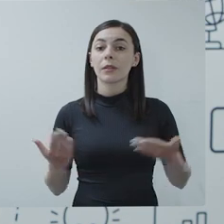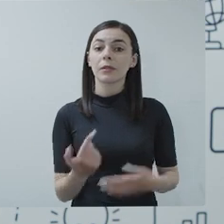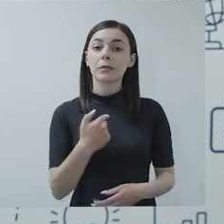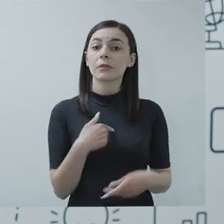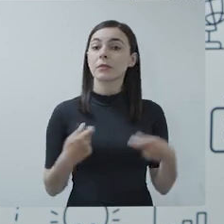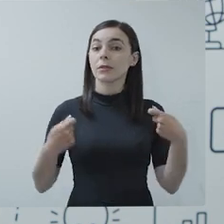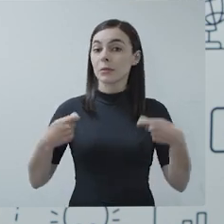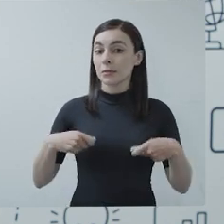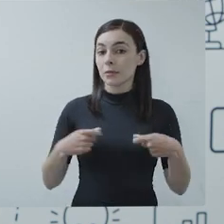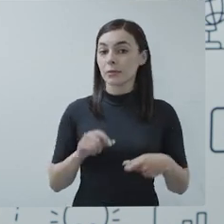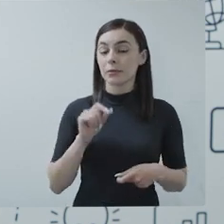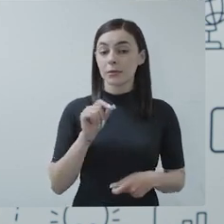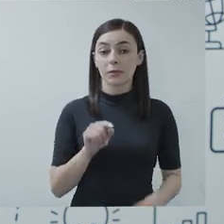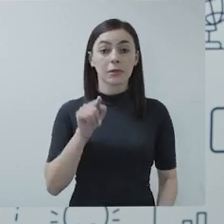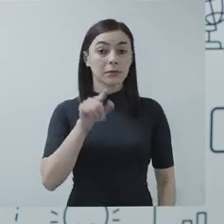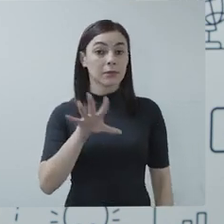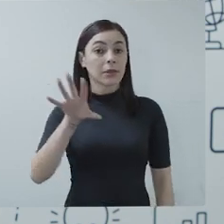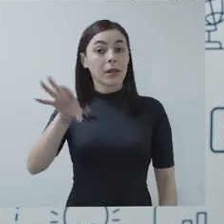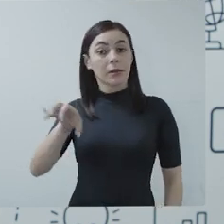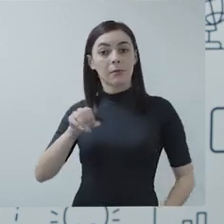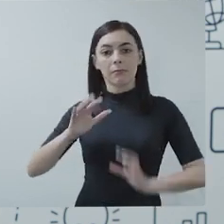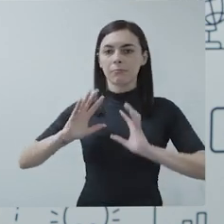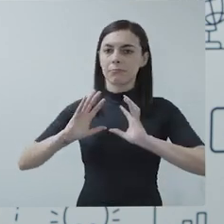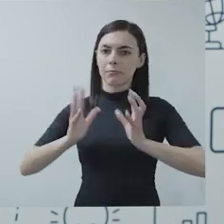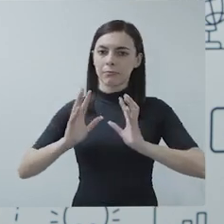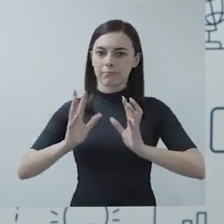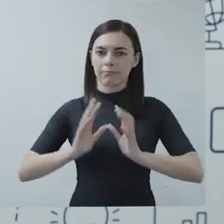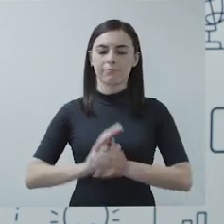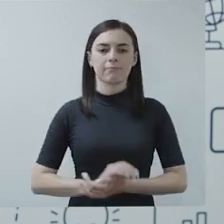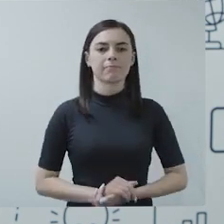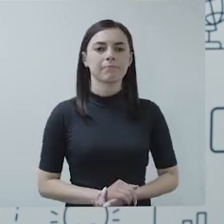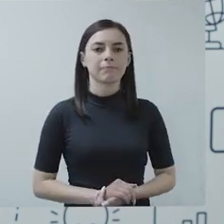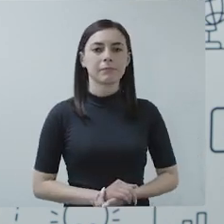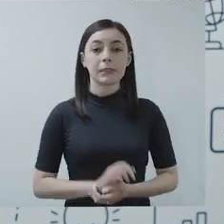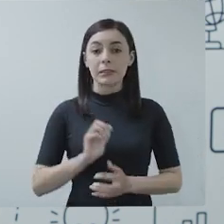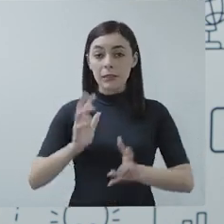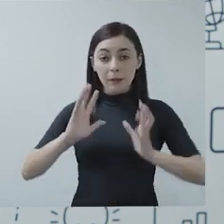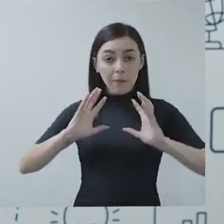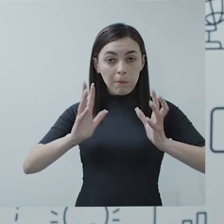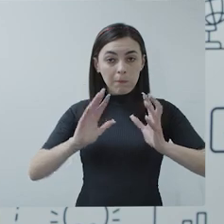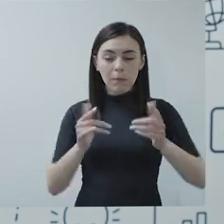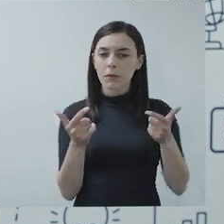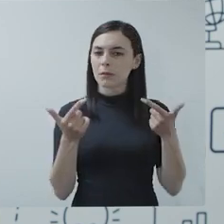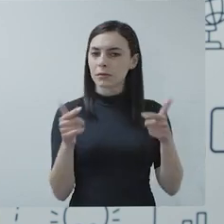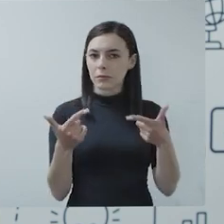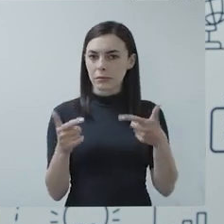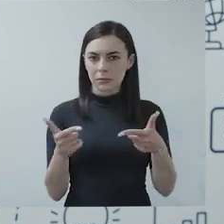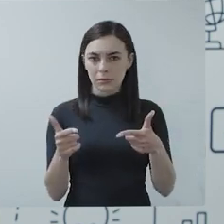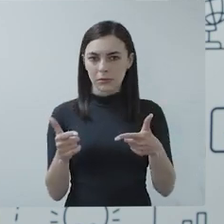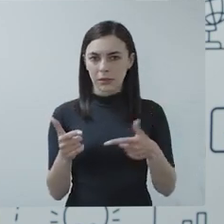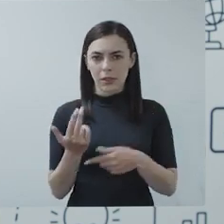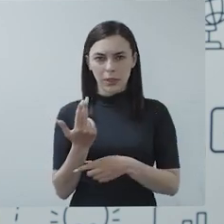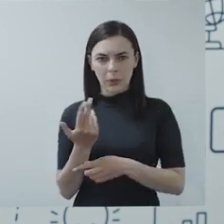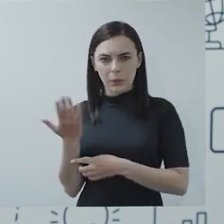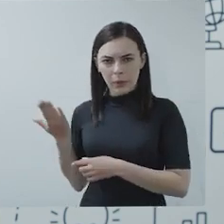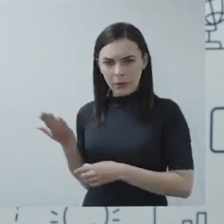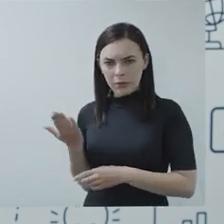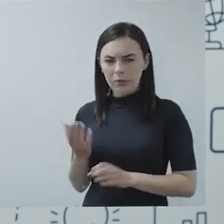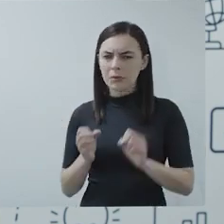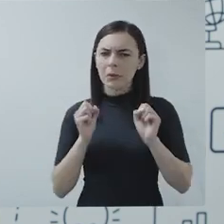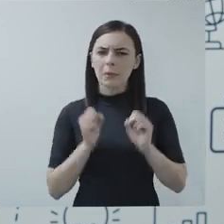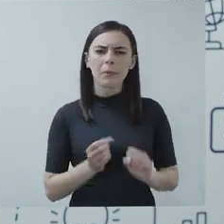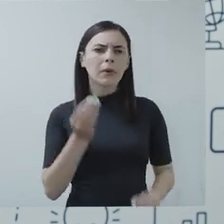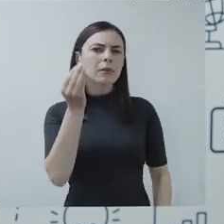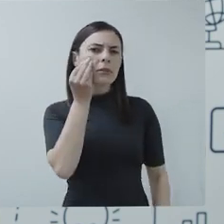que vocês peguem uma bola aí na casa de vocês. Se não tiver bola assim, vocês podem